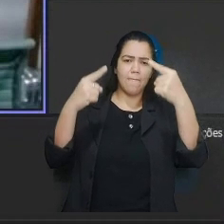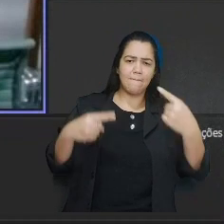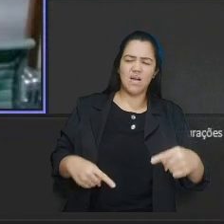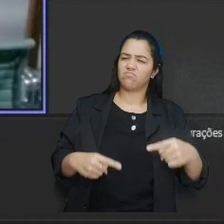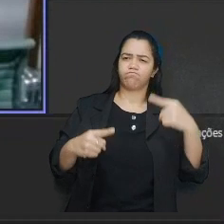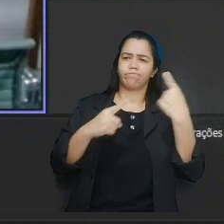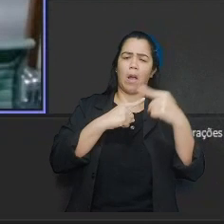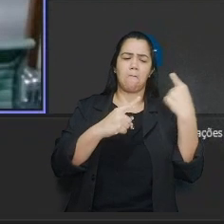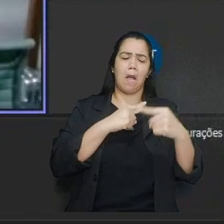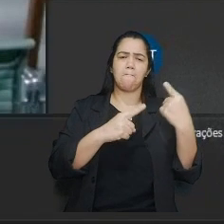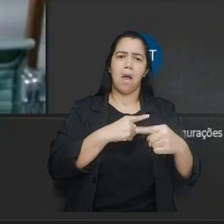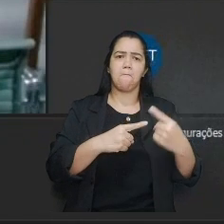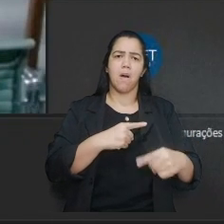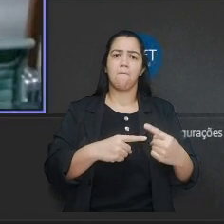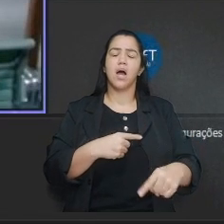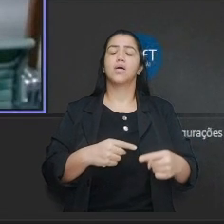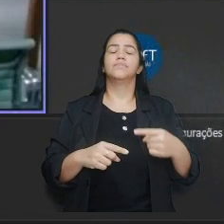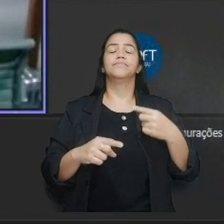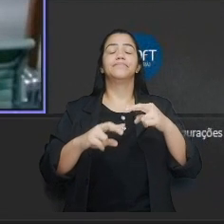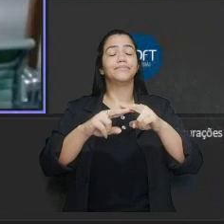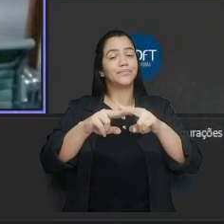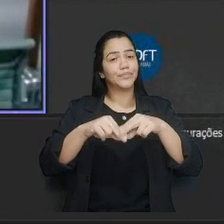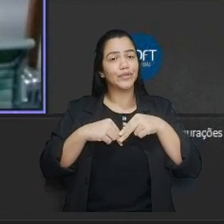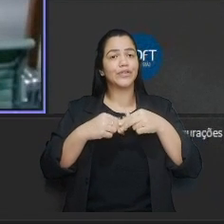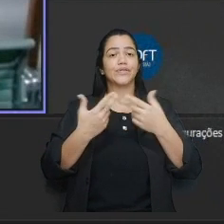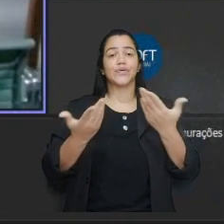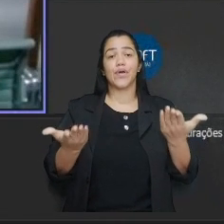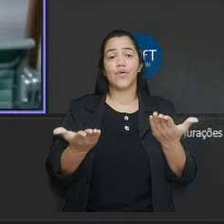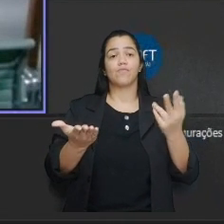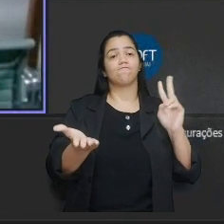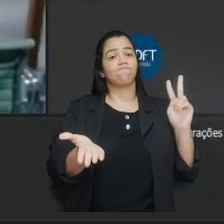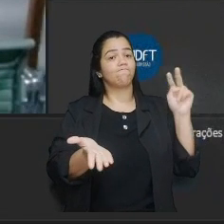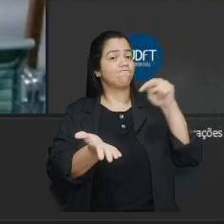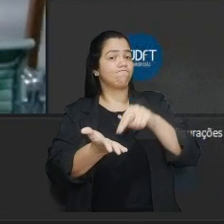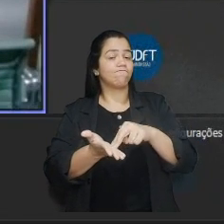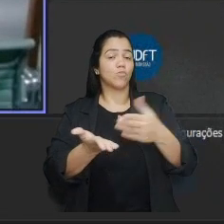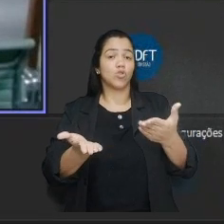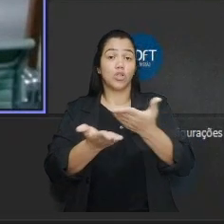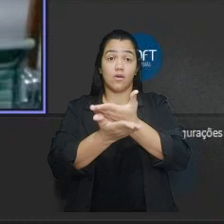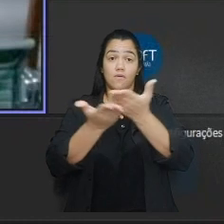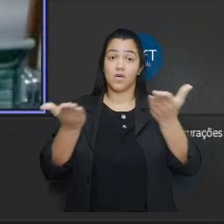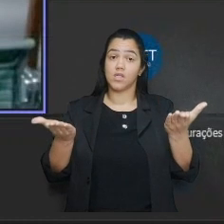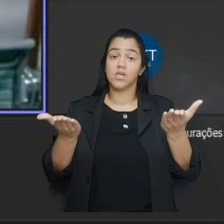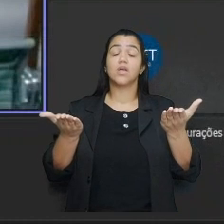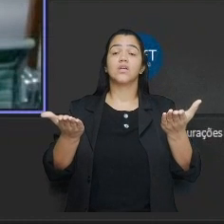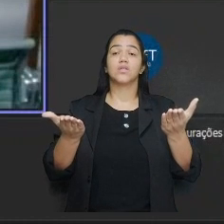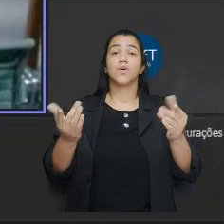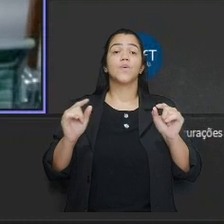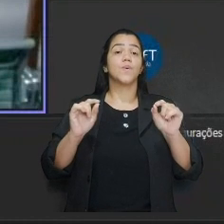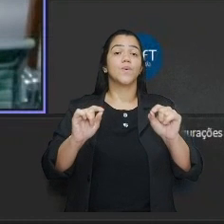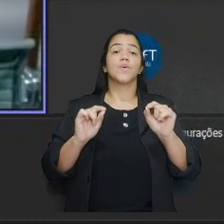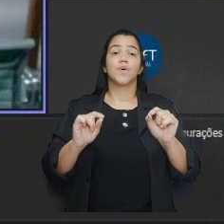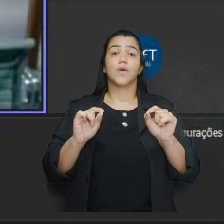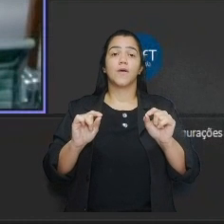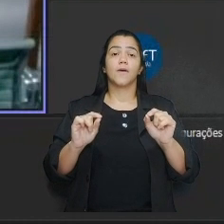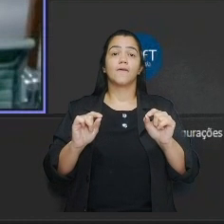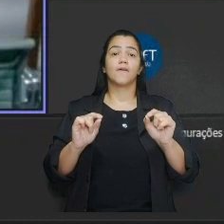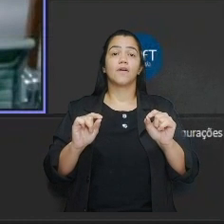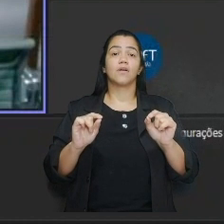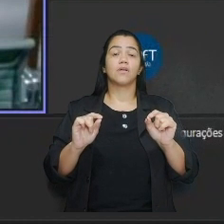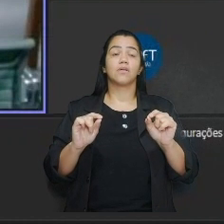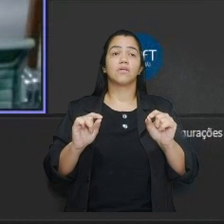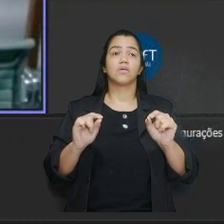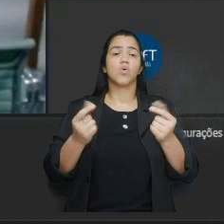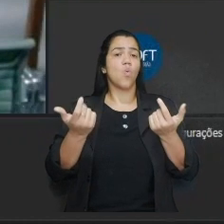os pedidos da ação e, por esse motivo, venho pedir a Vossas